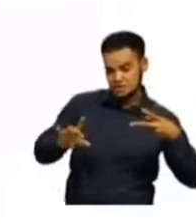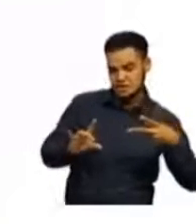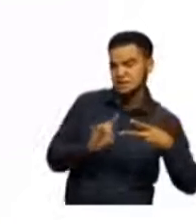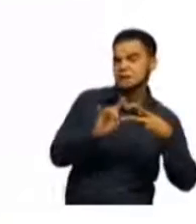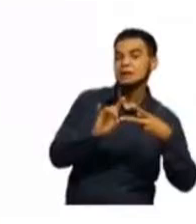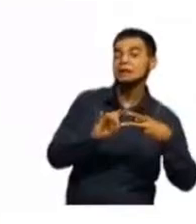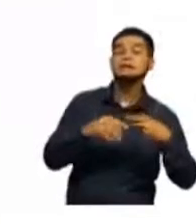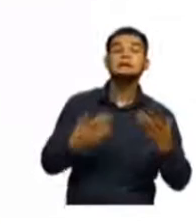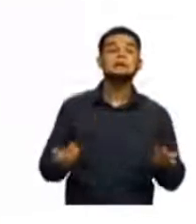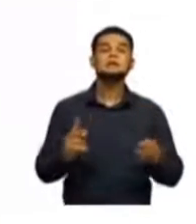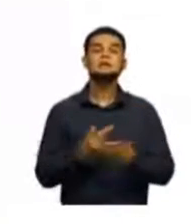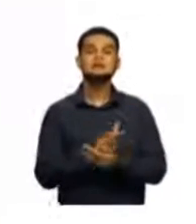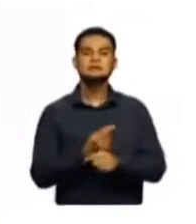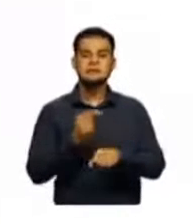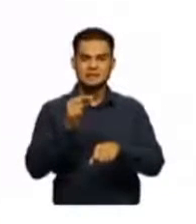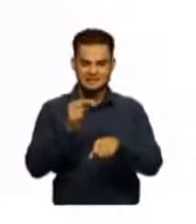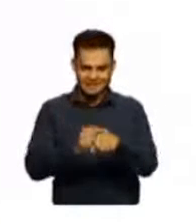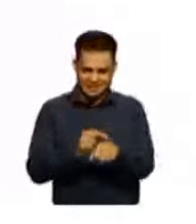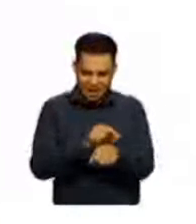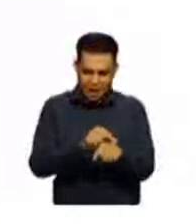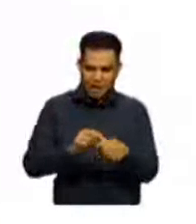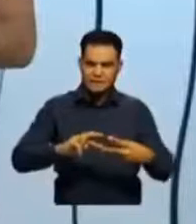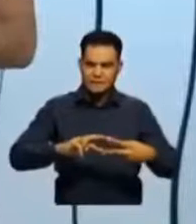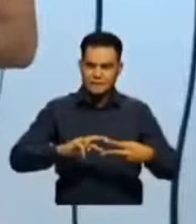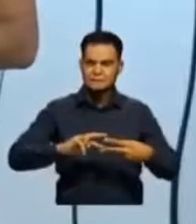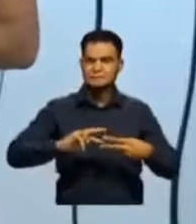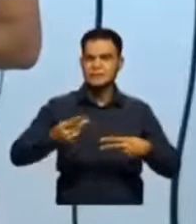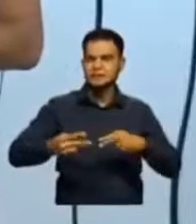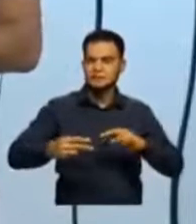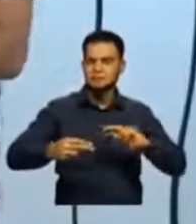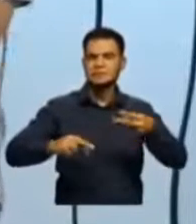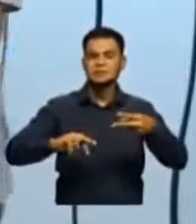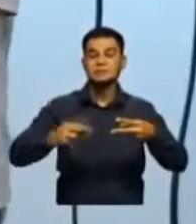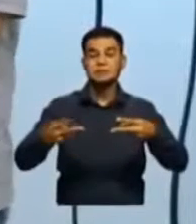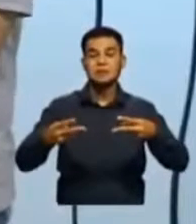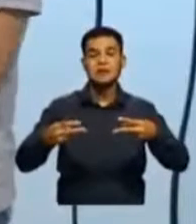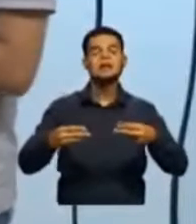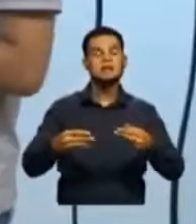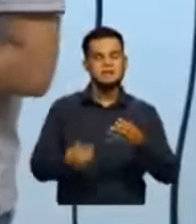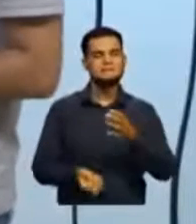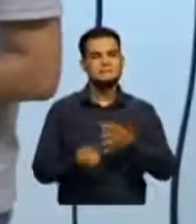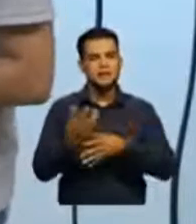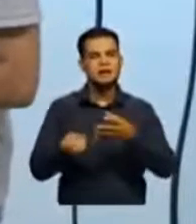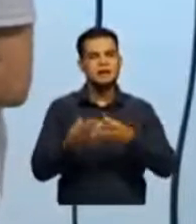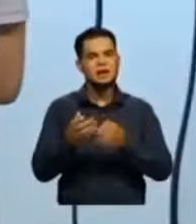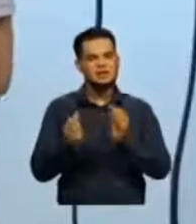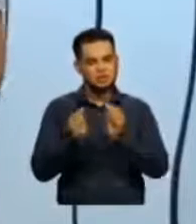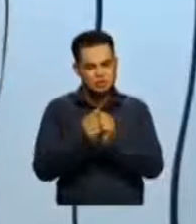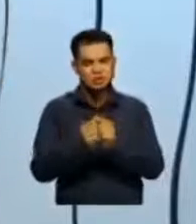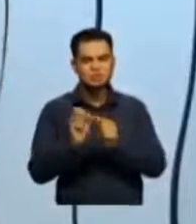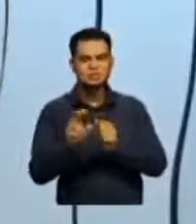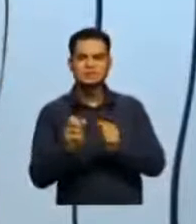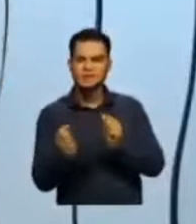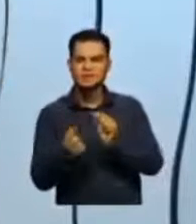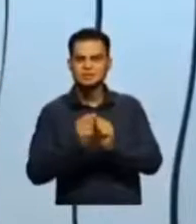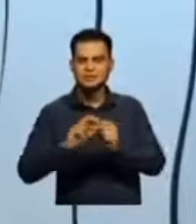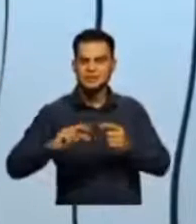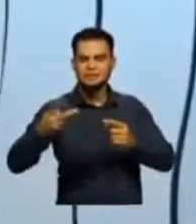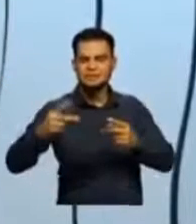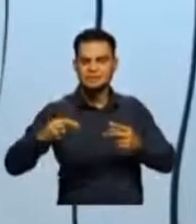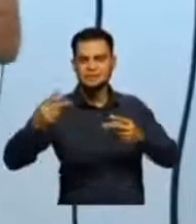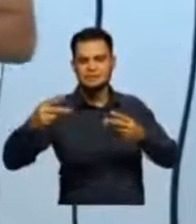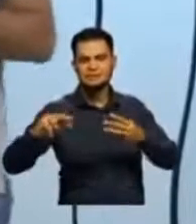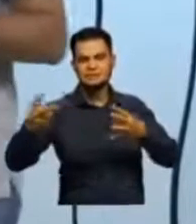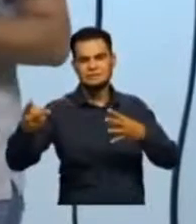duplicadas vão conter o material genético do vírus. Vamos acompanhar comigo aqui então. Tem aqui, ó,